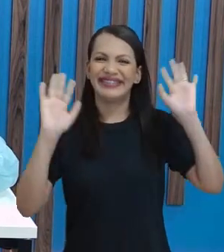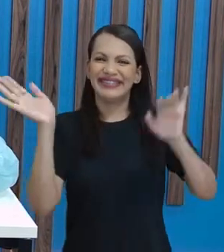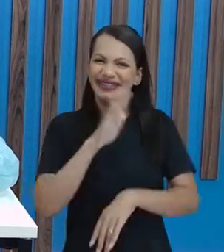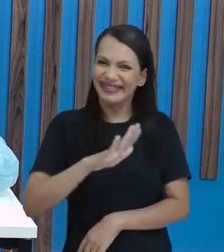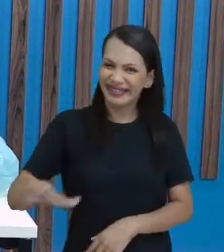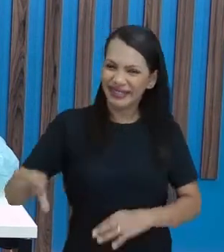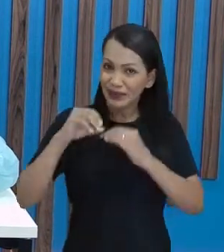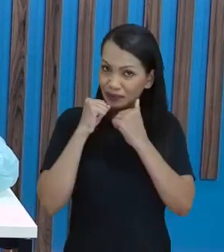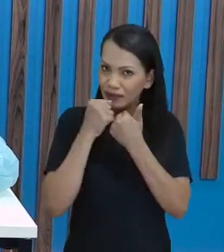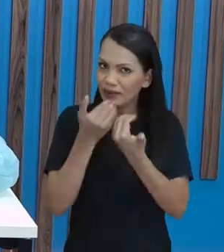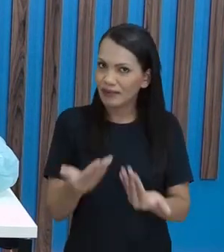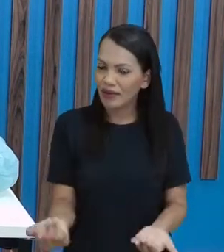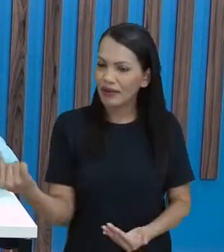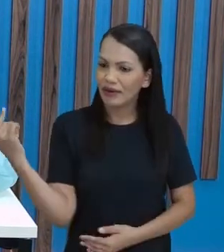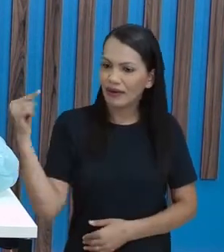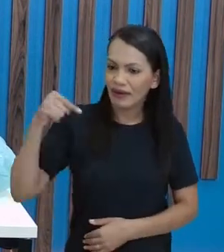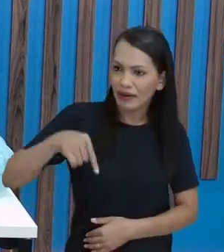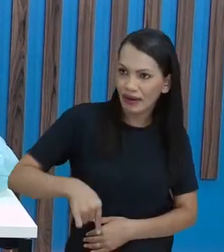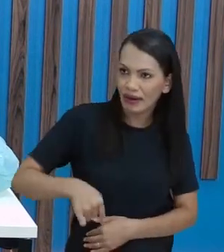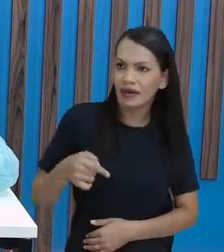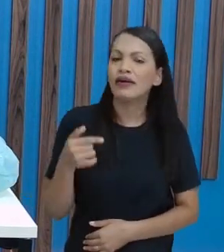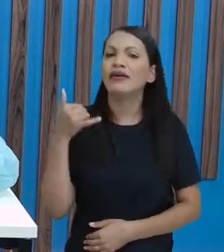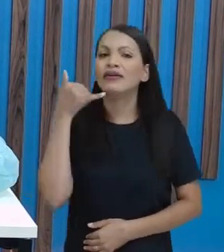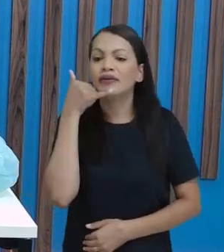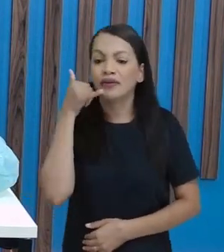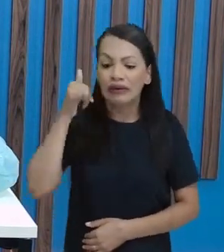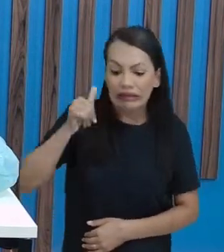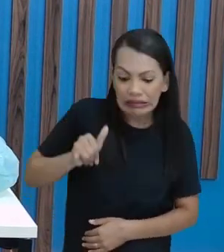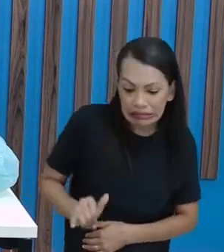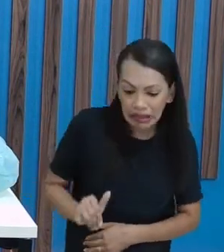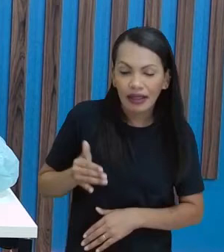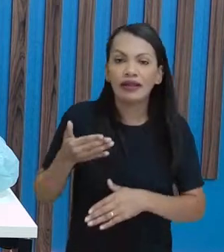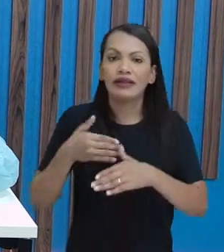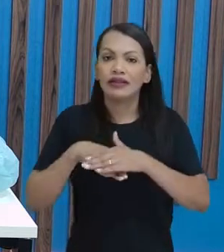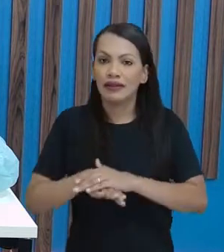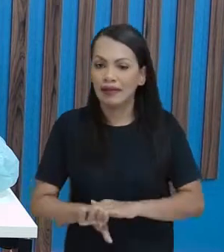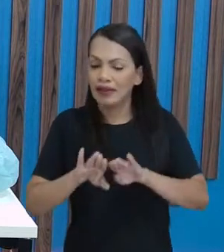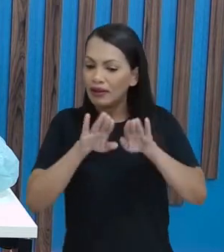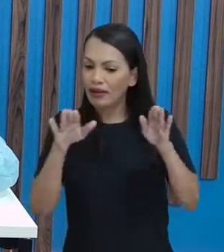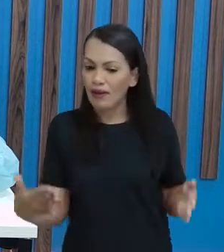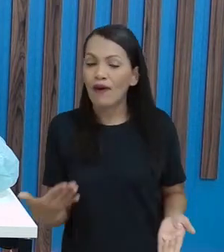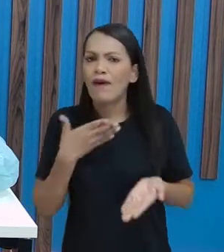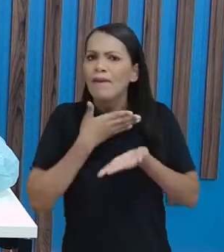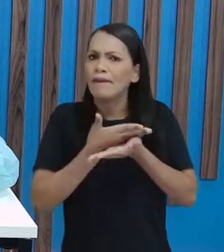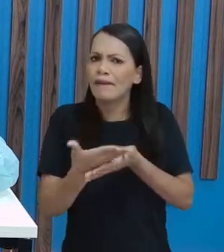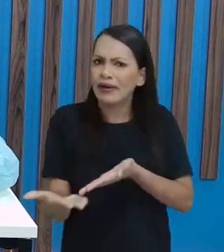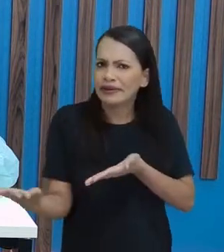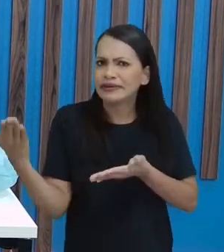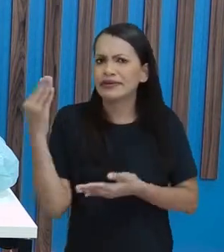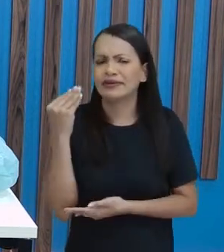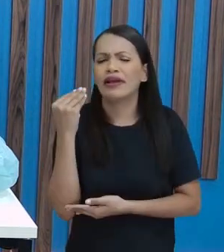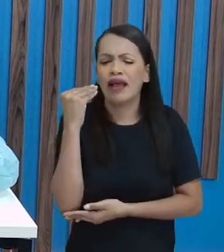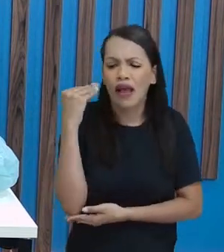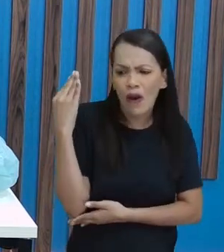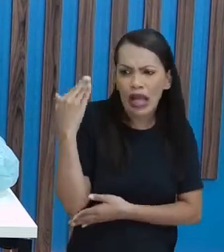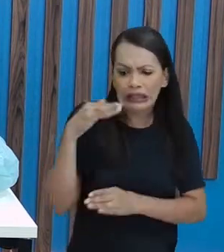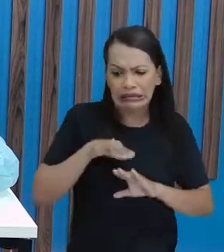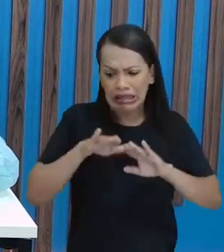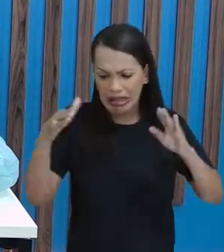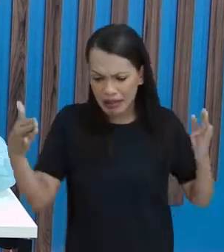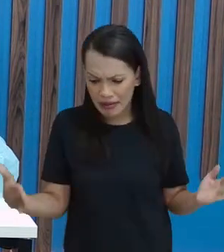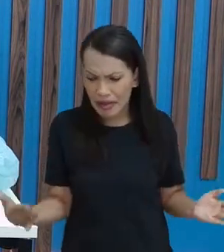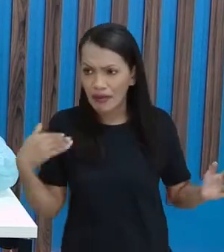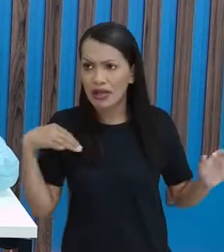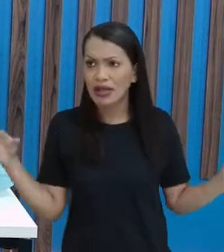crianças, tudo bem? Estava aqui colocando o meu celular embaixo da mesa, né? Que eu não vou começar a aula com o celular na nossa mesa. Eu